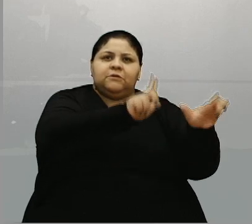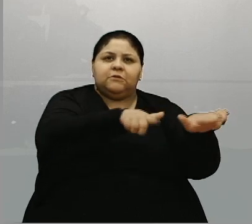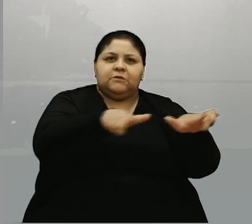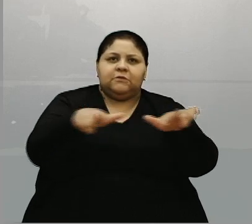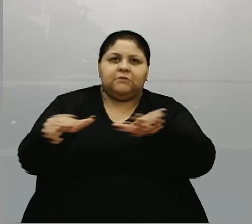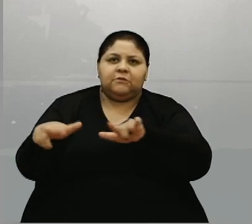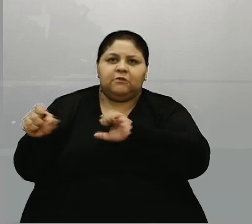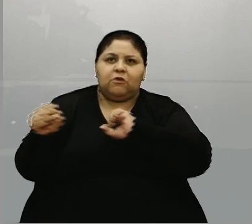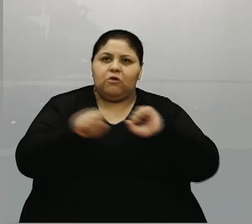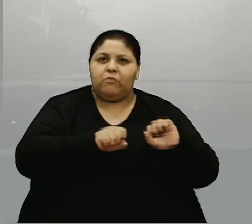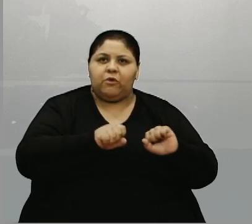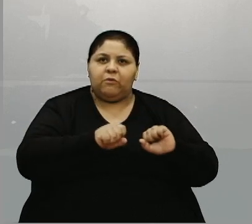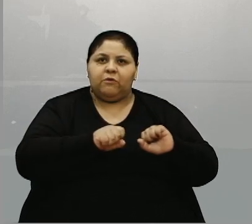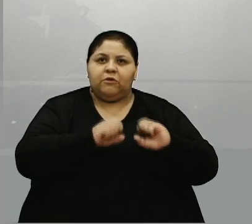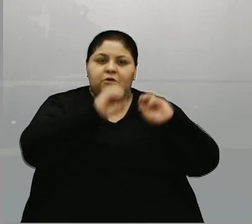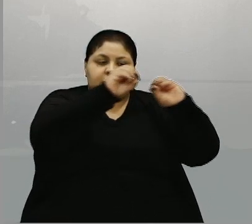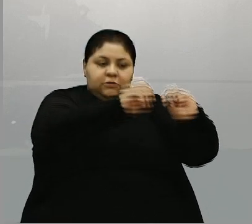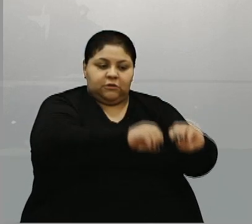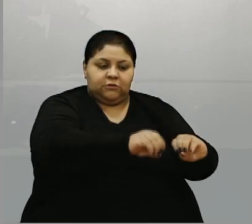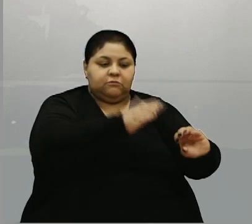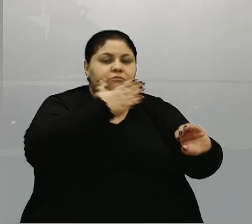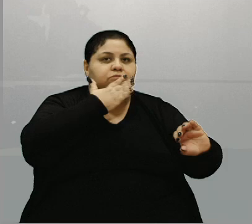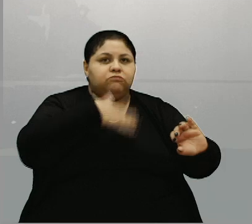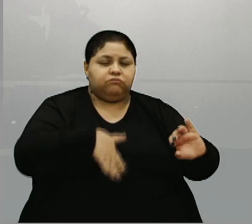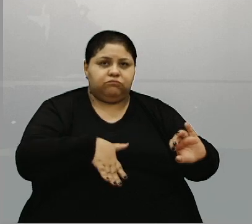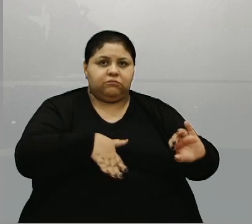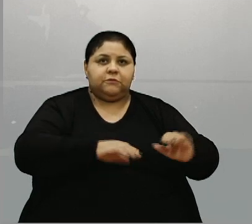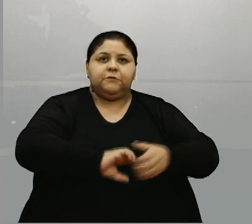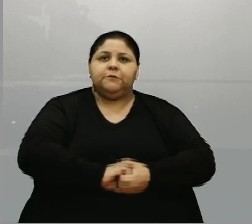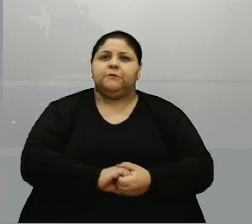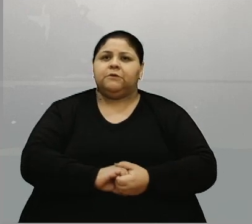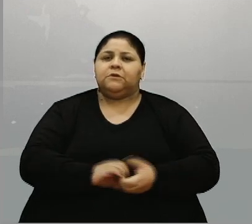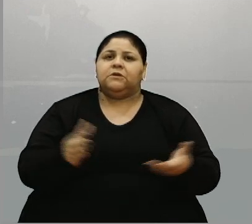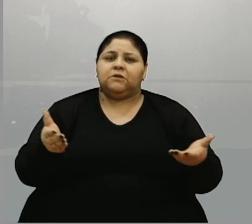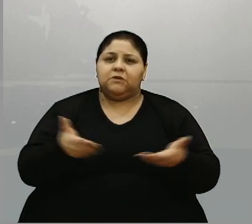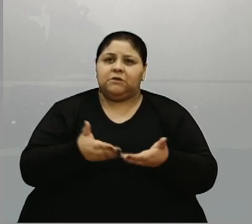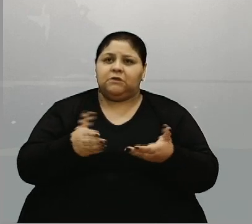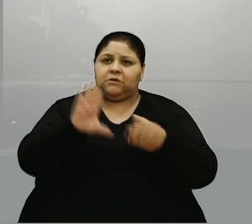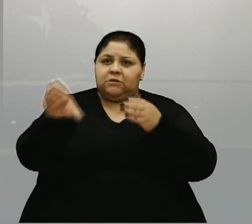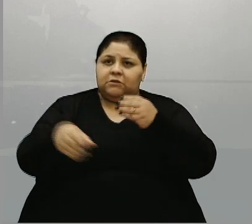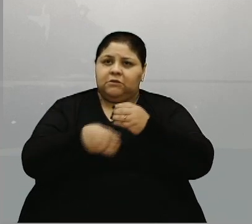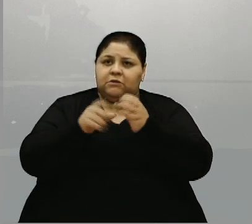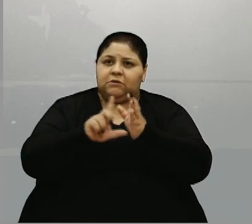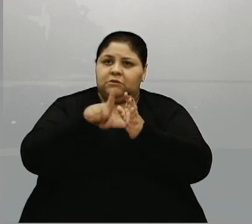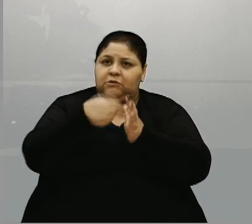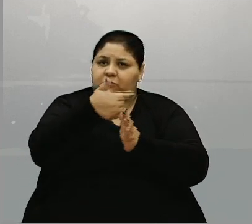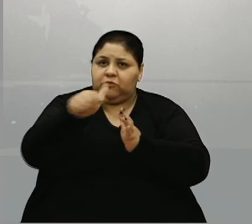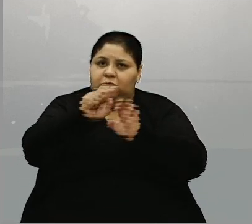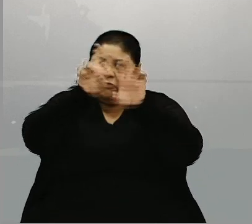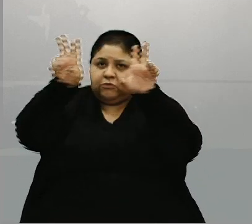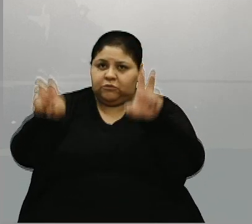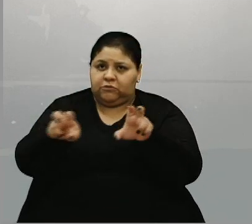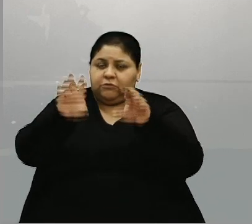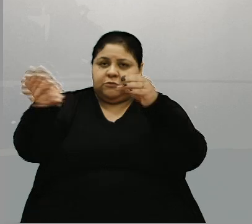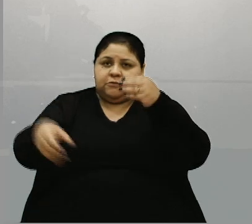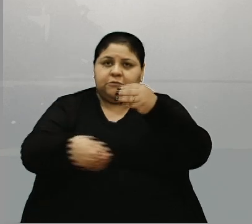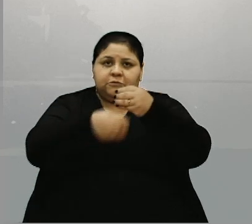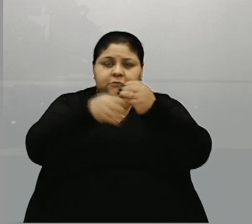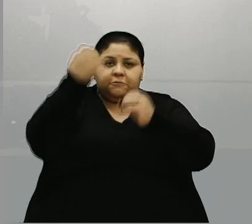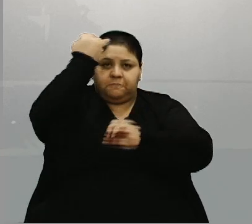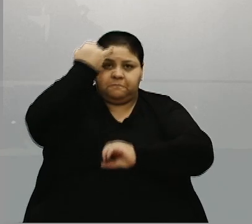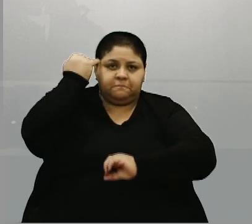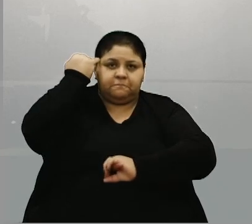para poder deixar as suas crianças. Eu passo a parte que depois eu tenho um outro assunto. Sua parte, vereador